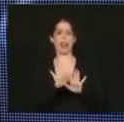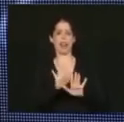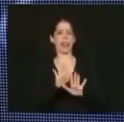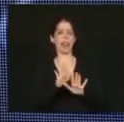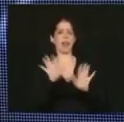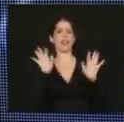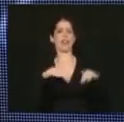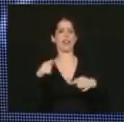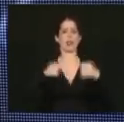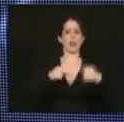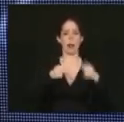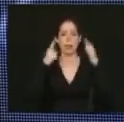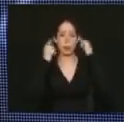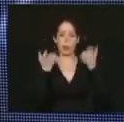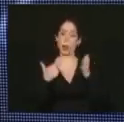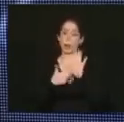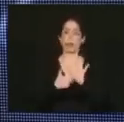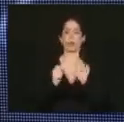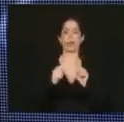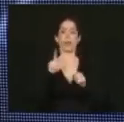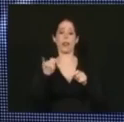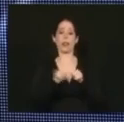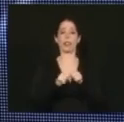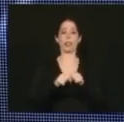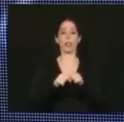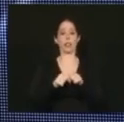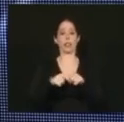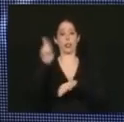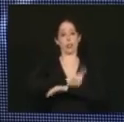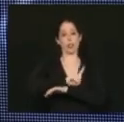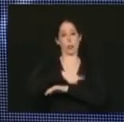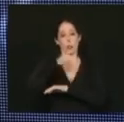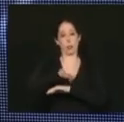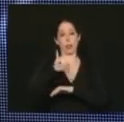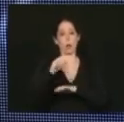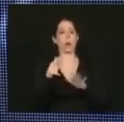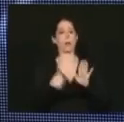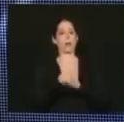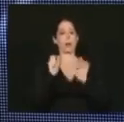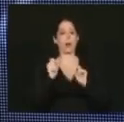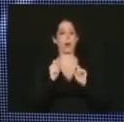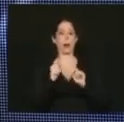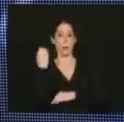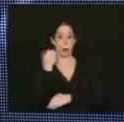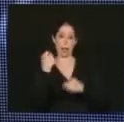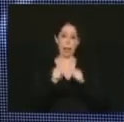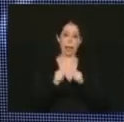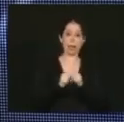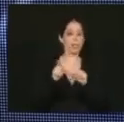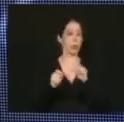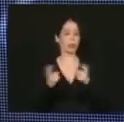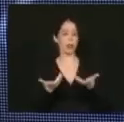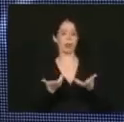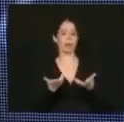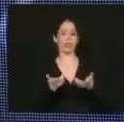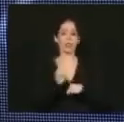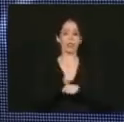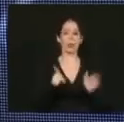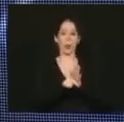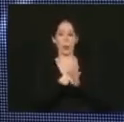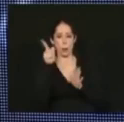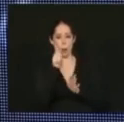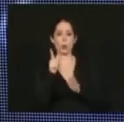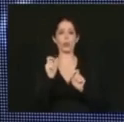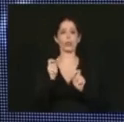faremos a partir de Primeiro de Janeiro Primeiro Porto Alegre e precisa fazer sua gestão própria para conseguir a vacina nós